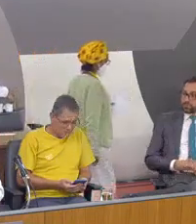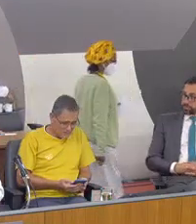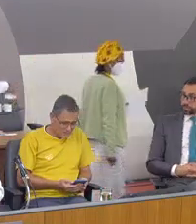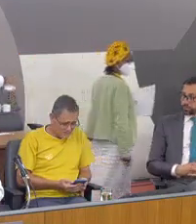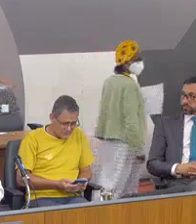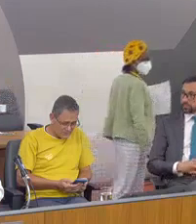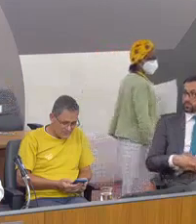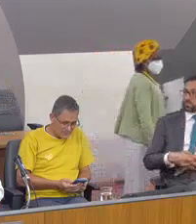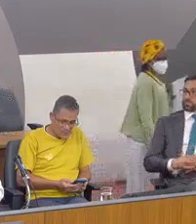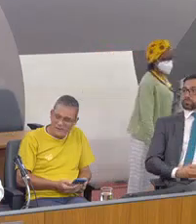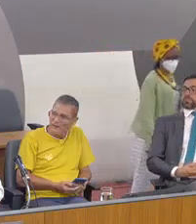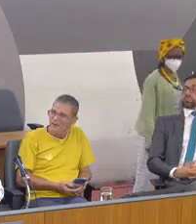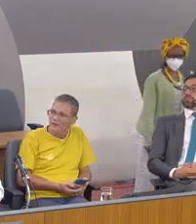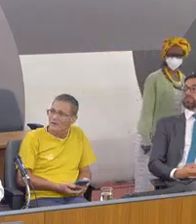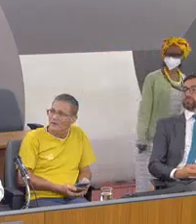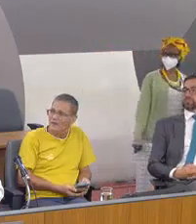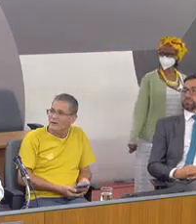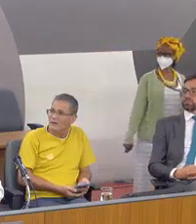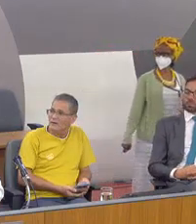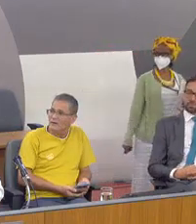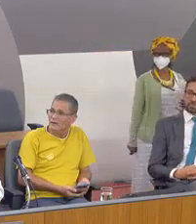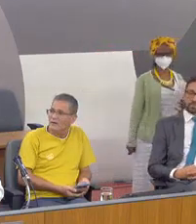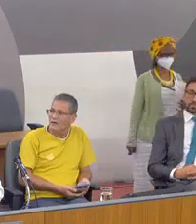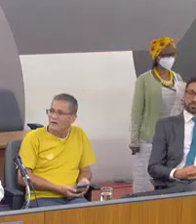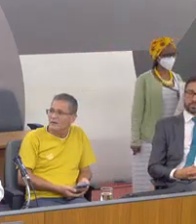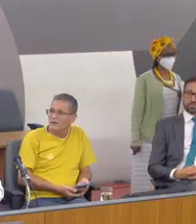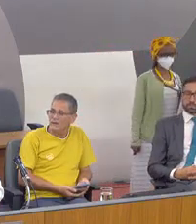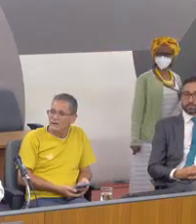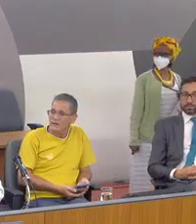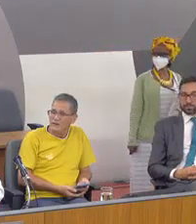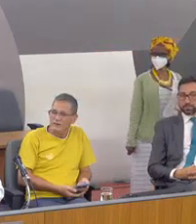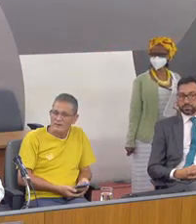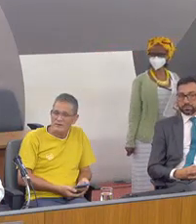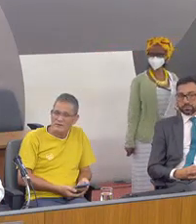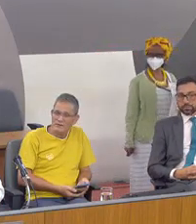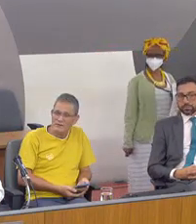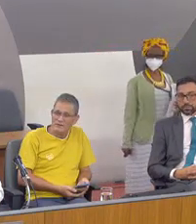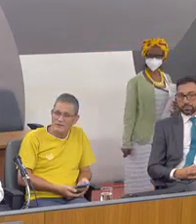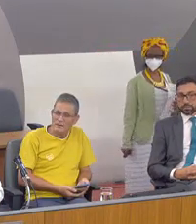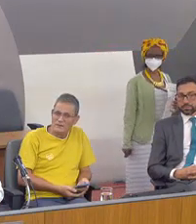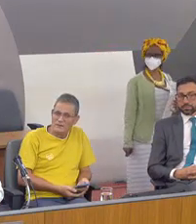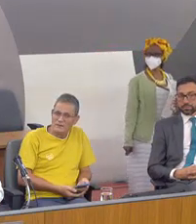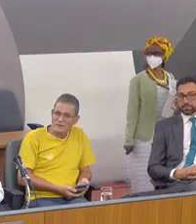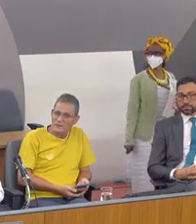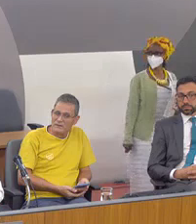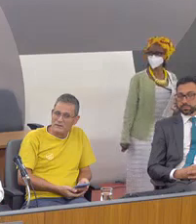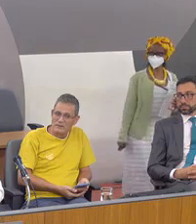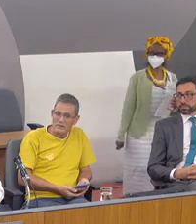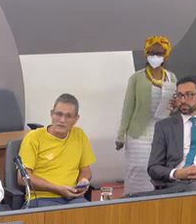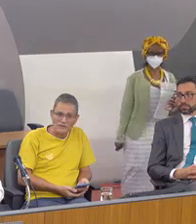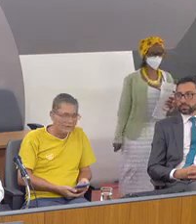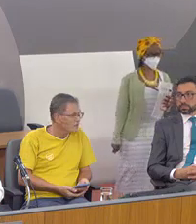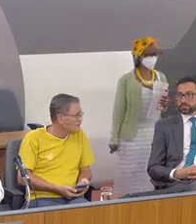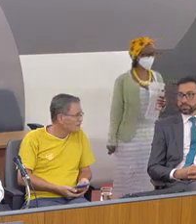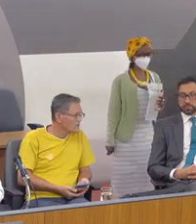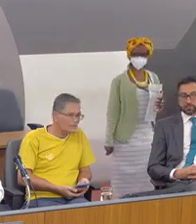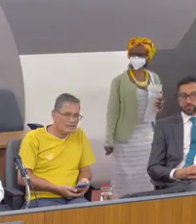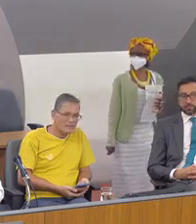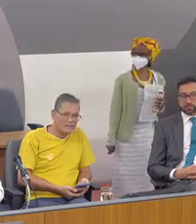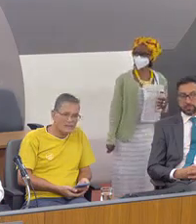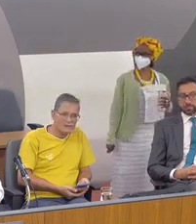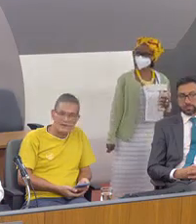pessoa com deficiência auditiva e está sendo acompanhado pela tradutora Natália combina aí se pode ser em dois